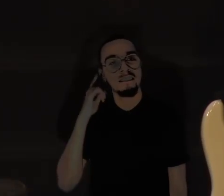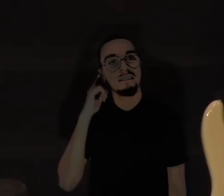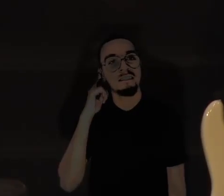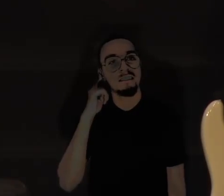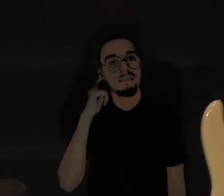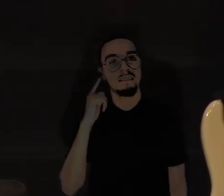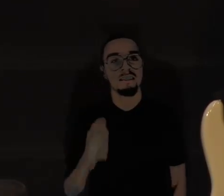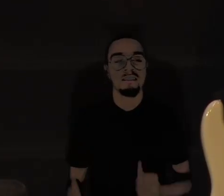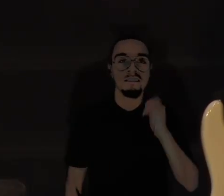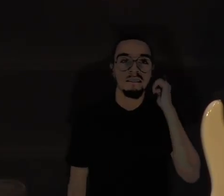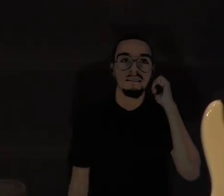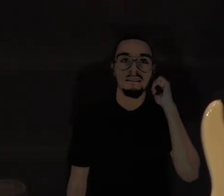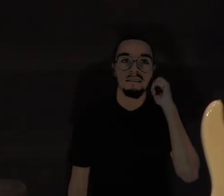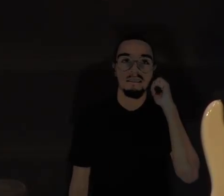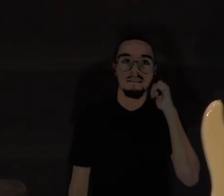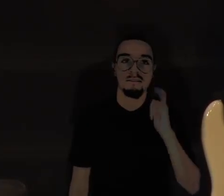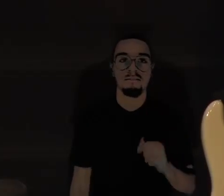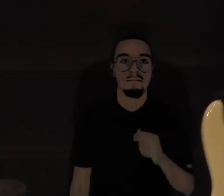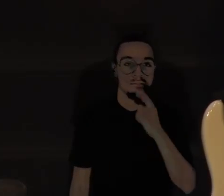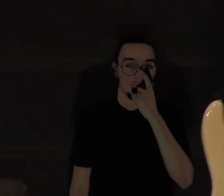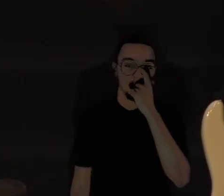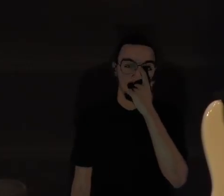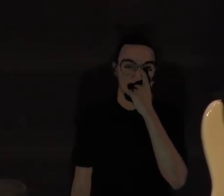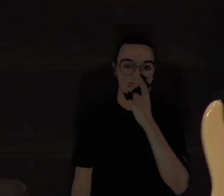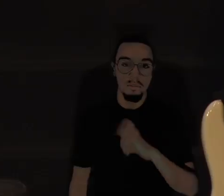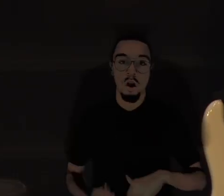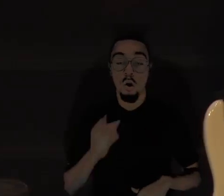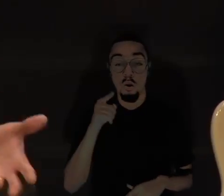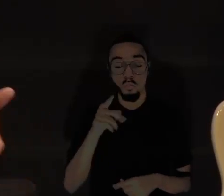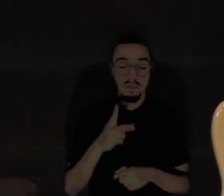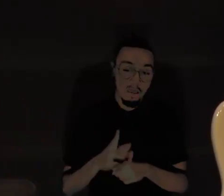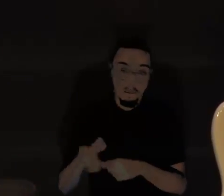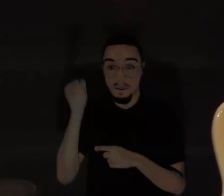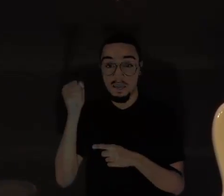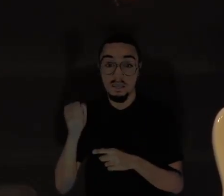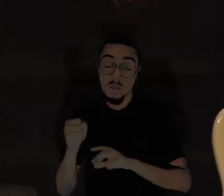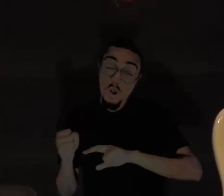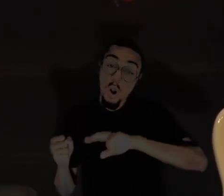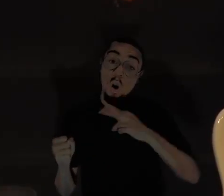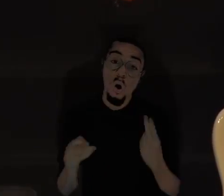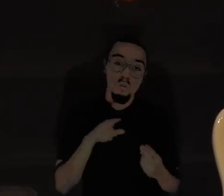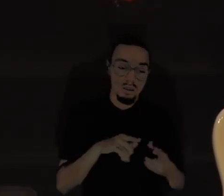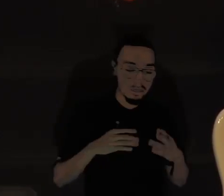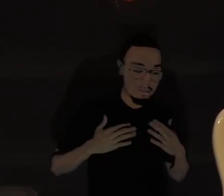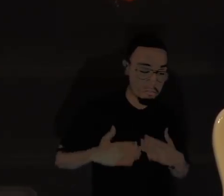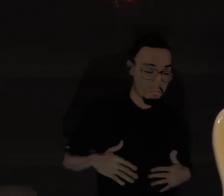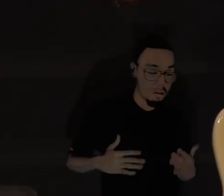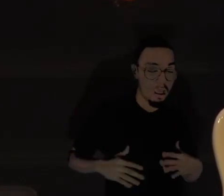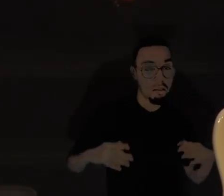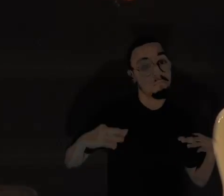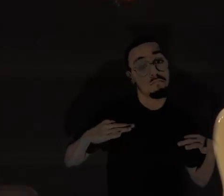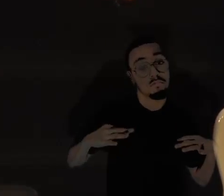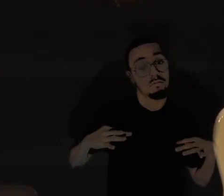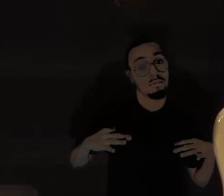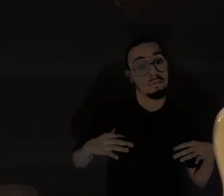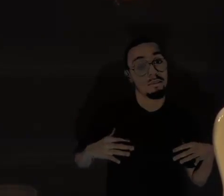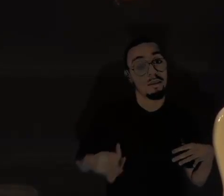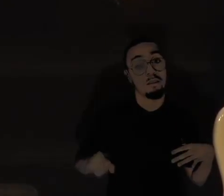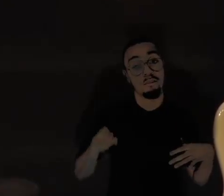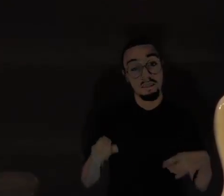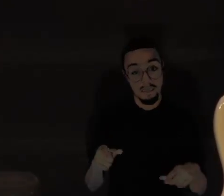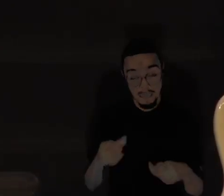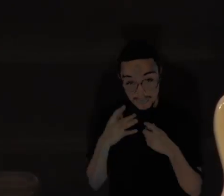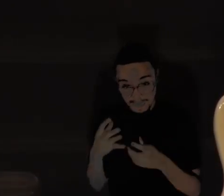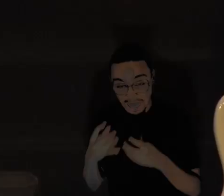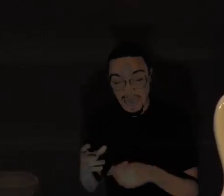ou você fica tranquilo. Você não consegue vencer tranquilo. E é isso que Gideão queria. Ele